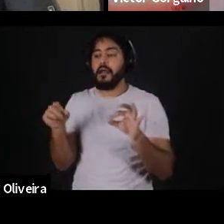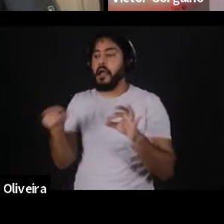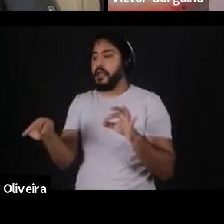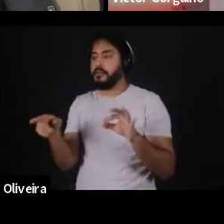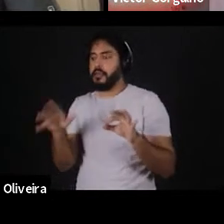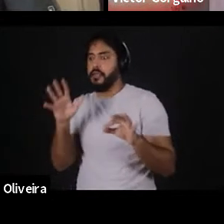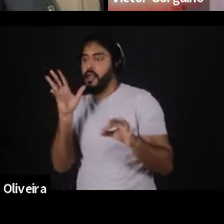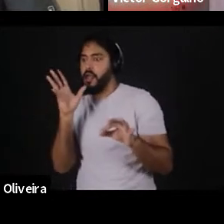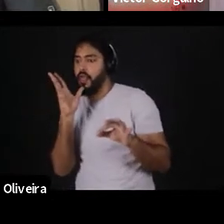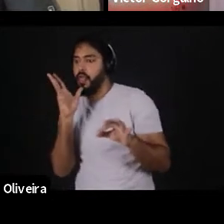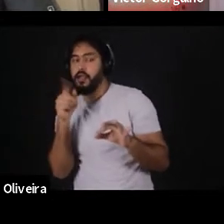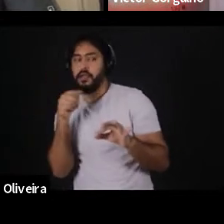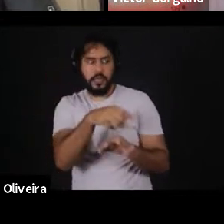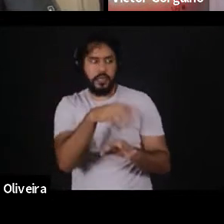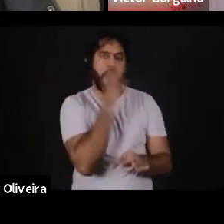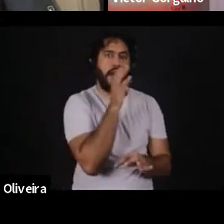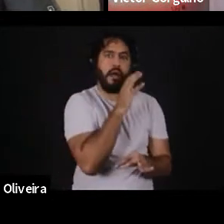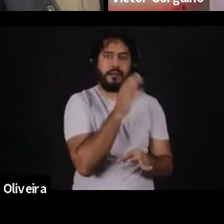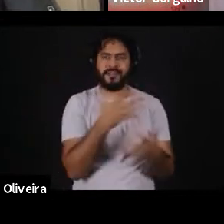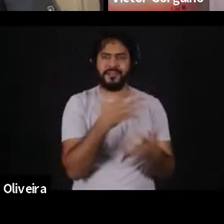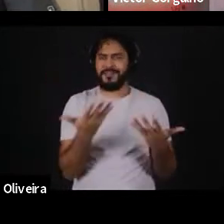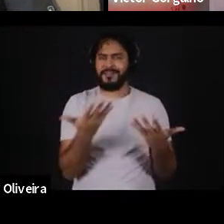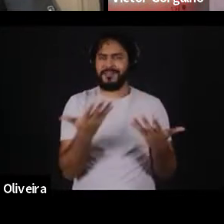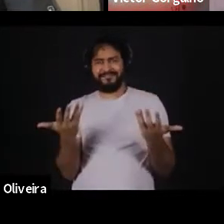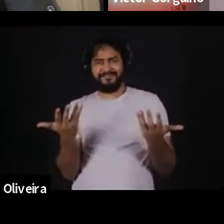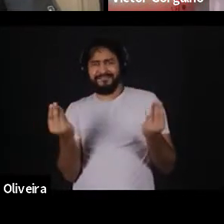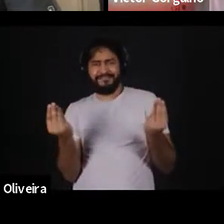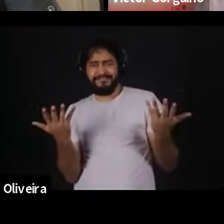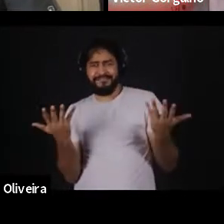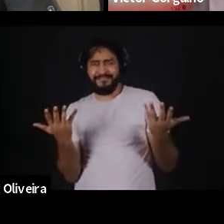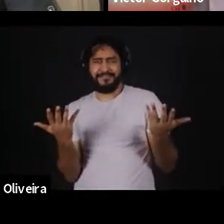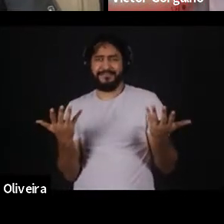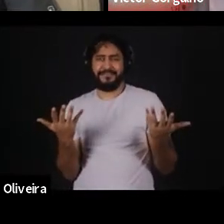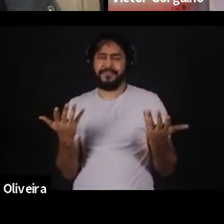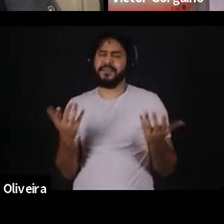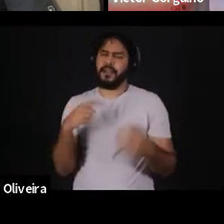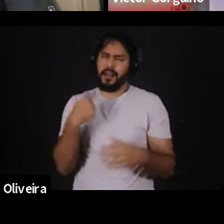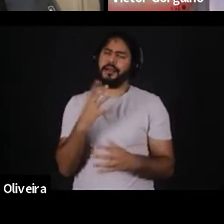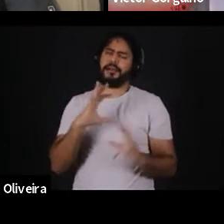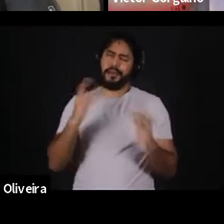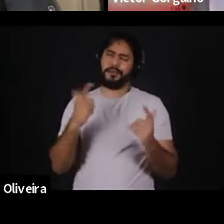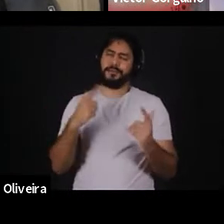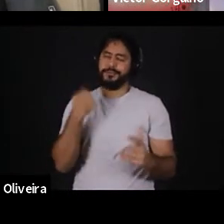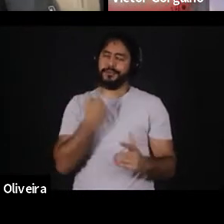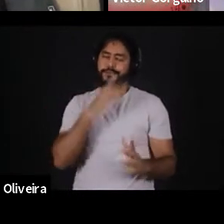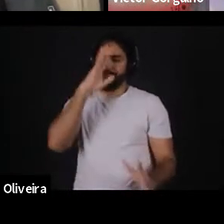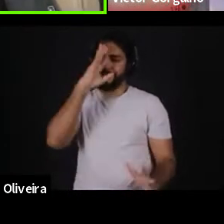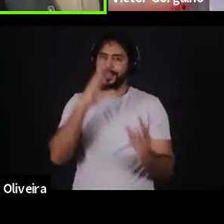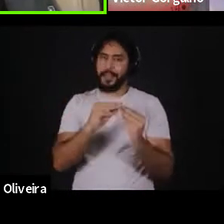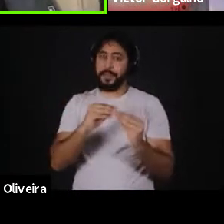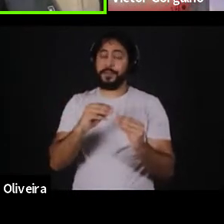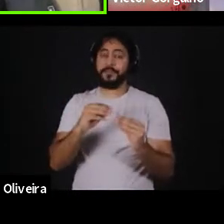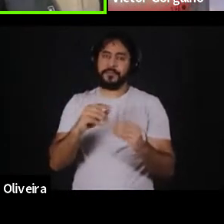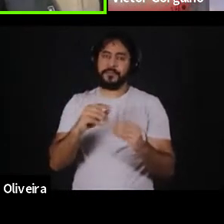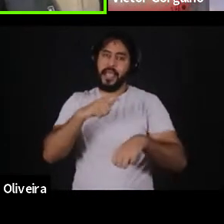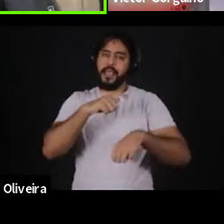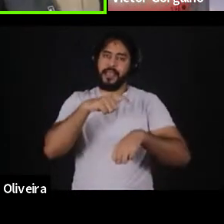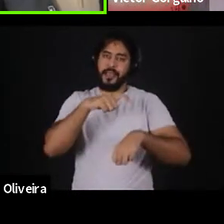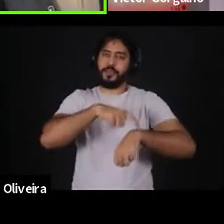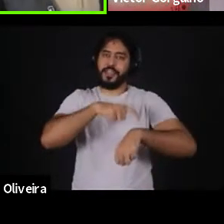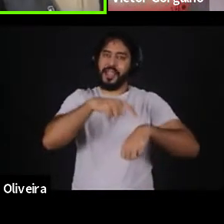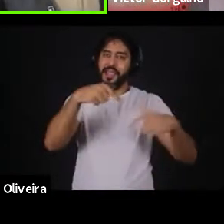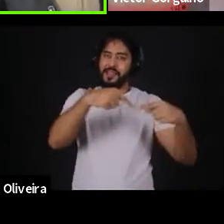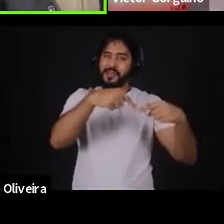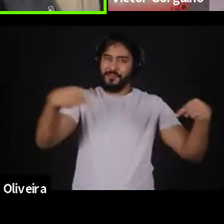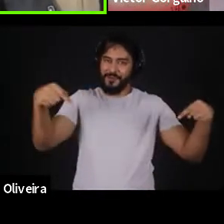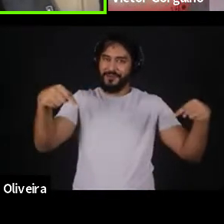alguma coisa é rápida? Com Exatamente. que régua é essa, né? A régua a gente sabe qual é, mas ao mesmo tempo, pra gente era Com a régua interessante do pensar. tempo. Com a régua do Exato. tempo.